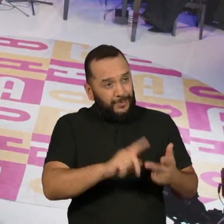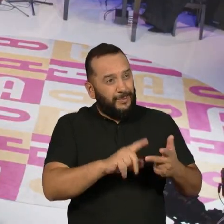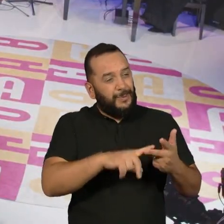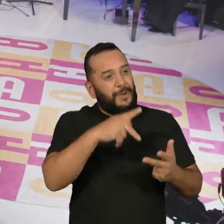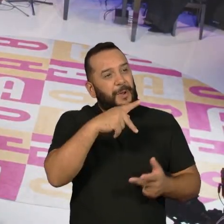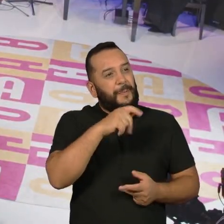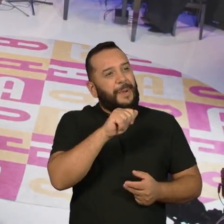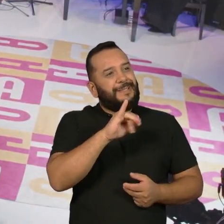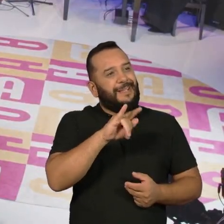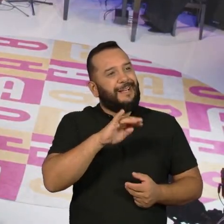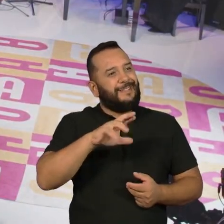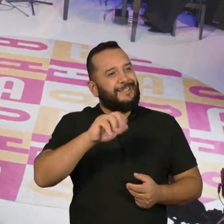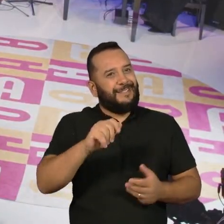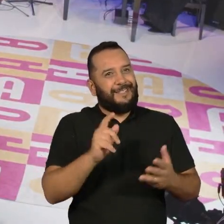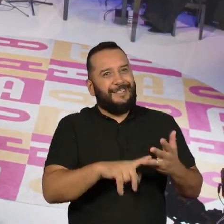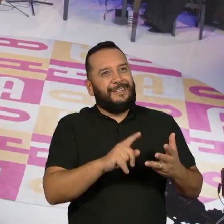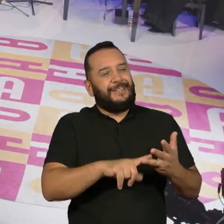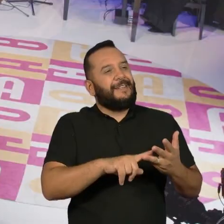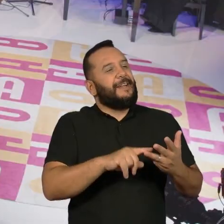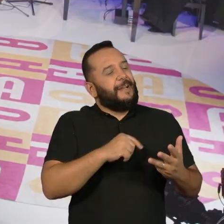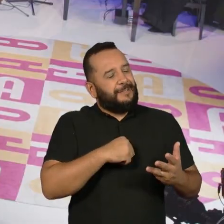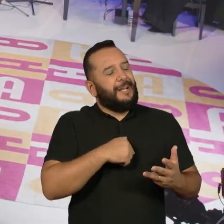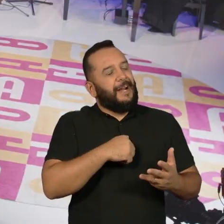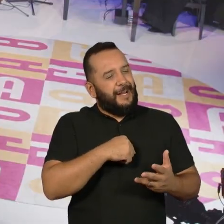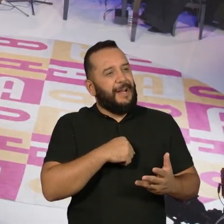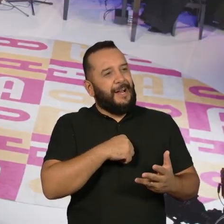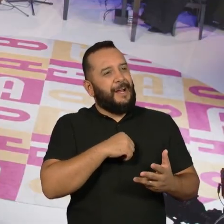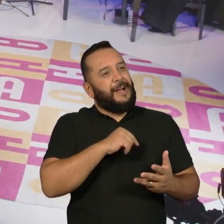Paciência. Belfort Roxo.